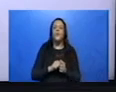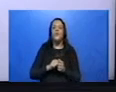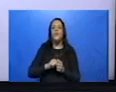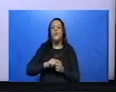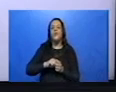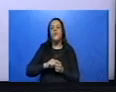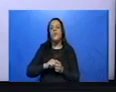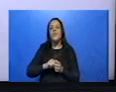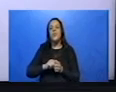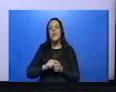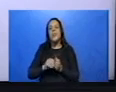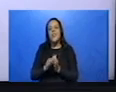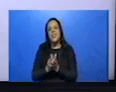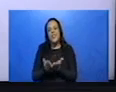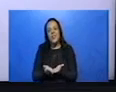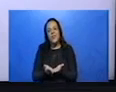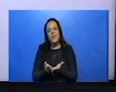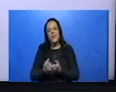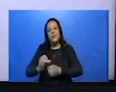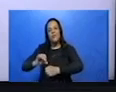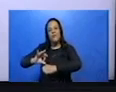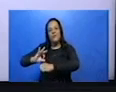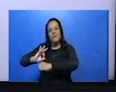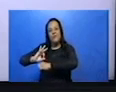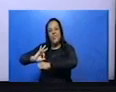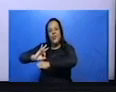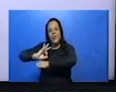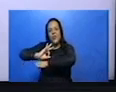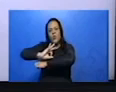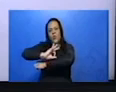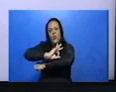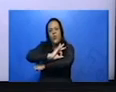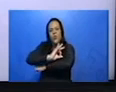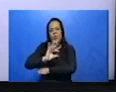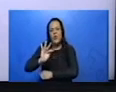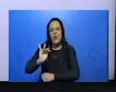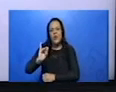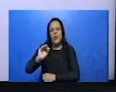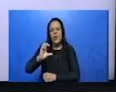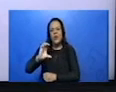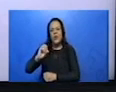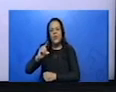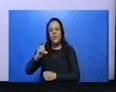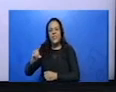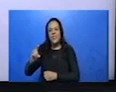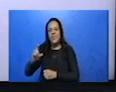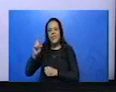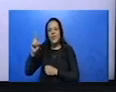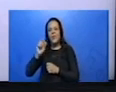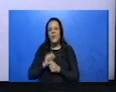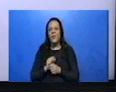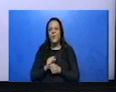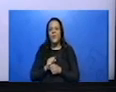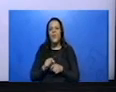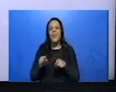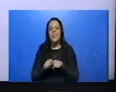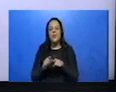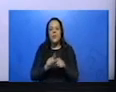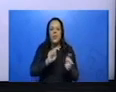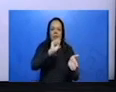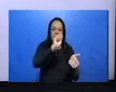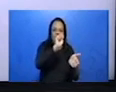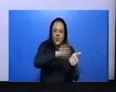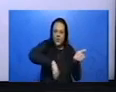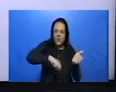científica, com a tradução e adaptação de Walter Carrasco, membro da Academia Paulista de Letras. Walter Carrasco também é escritor de